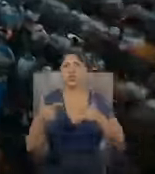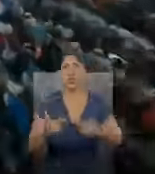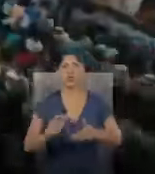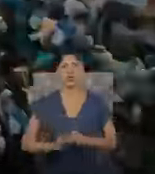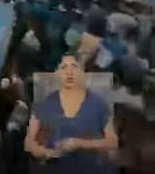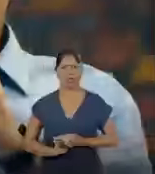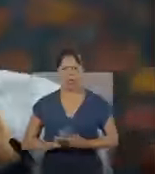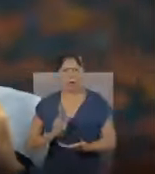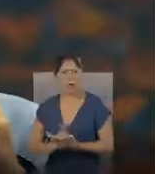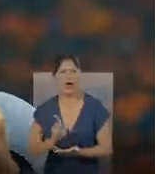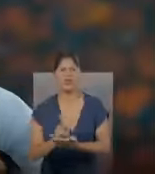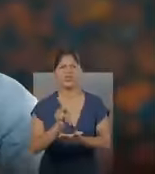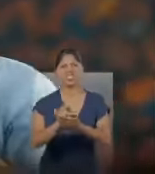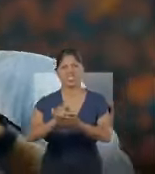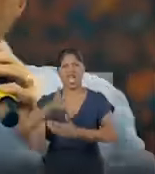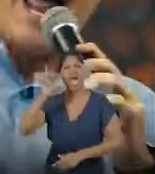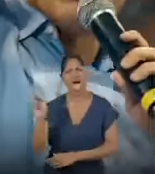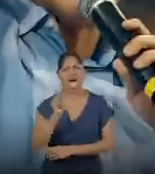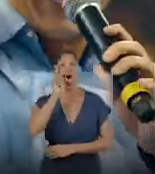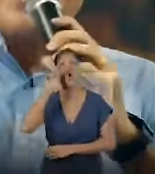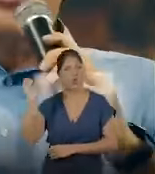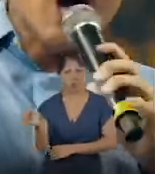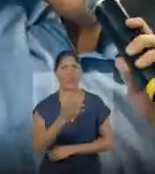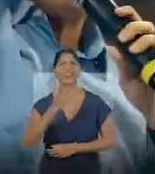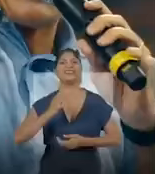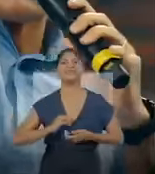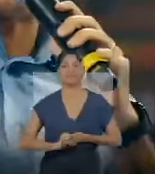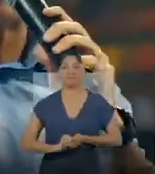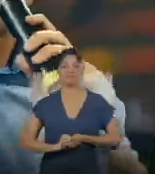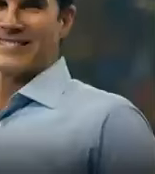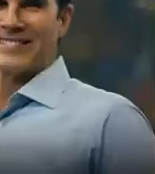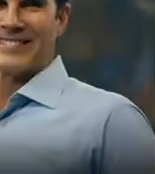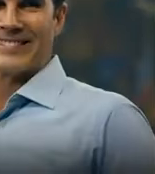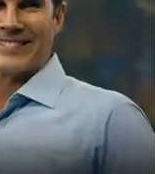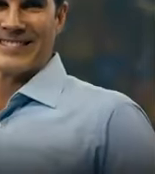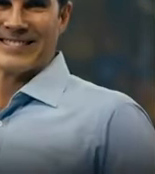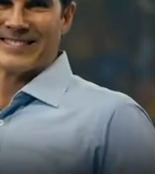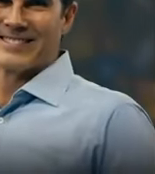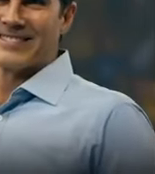Para seguir em frente, é Helder novamente!